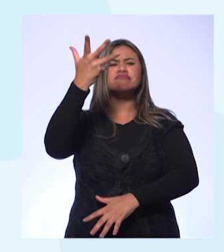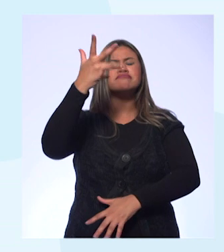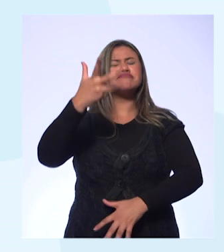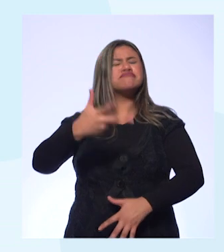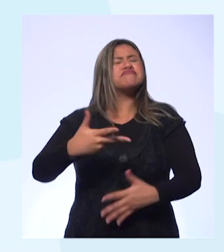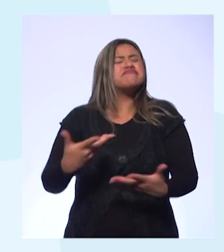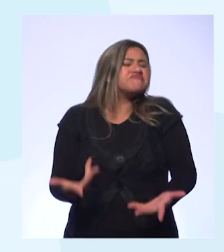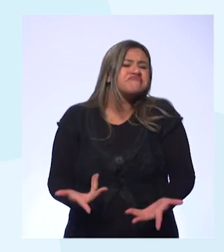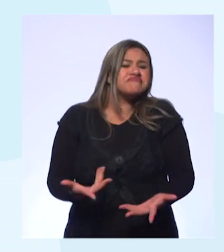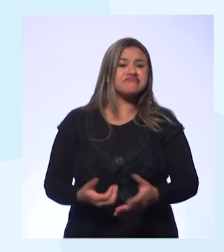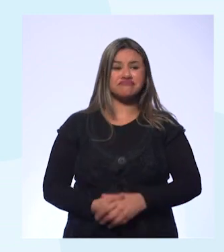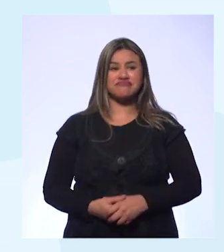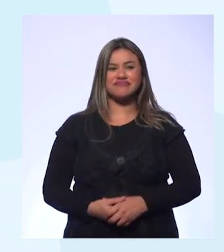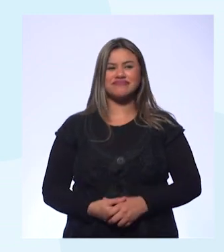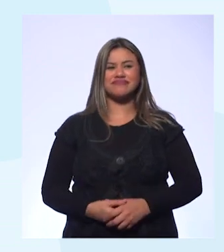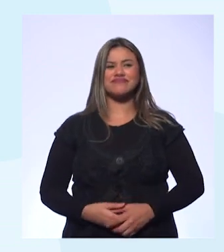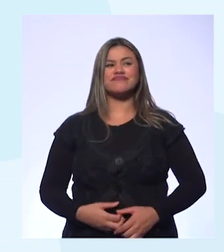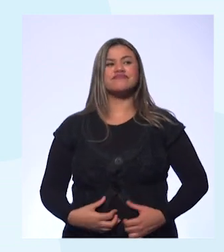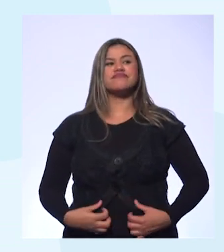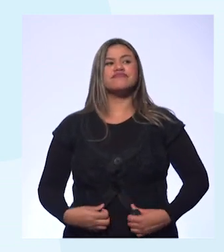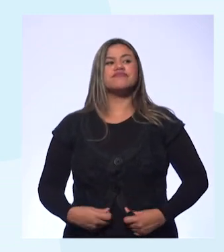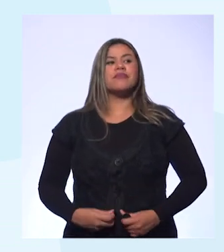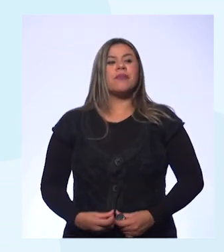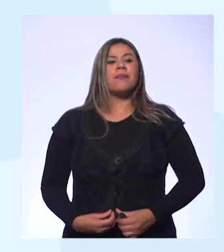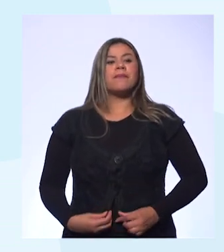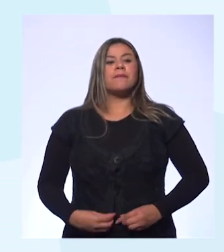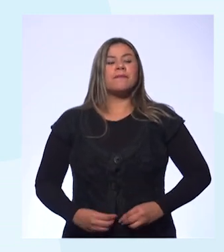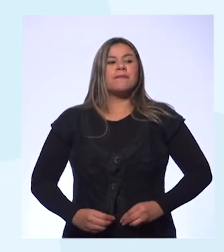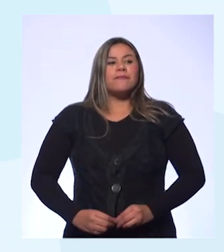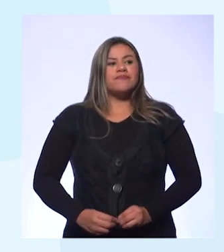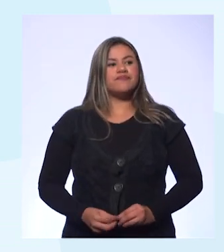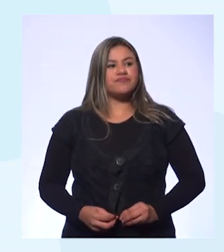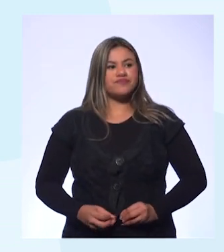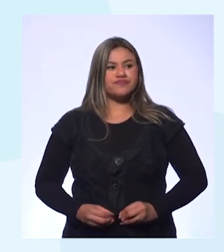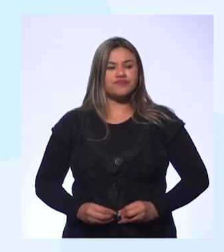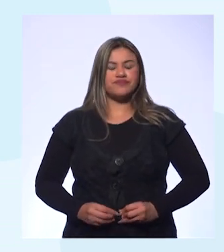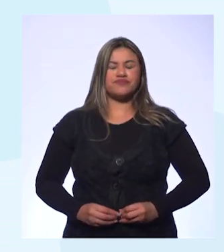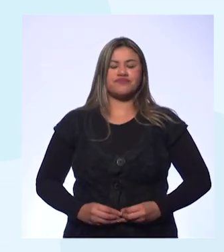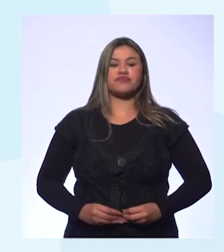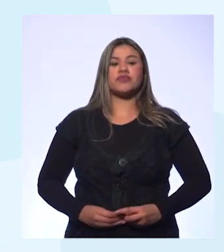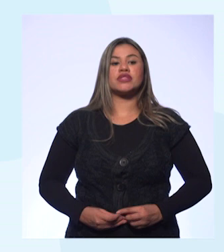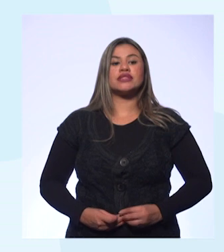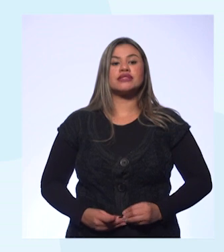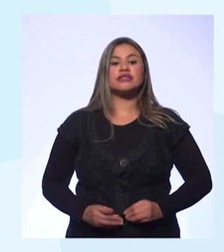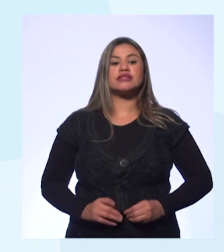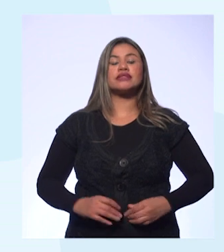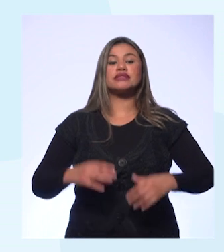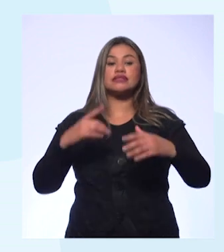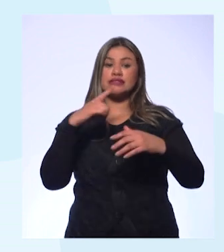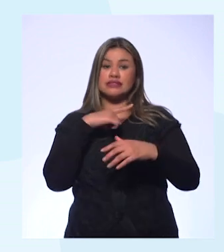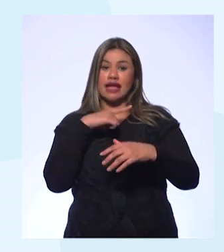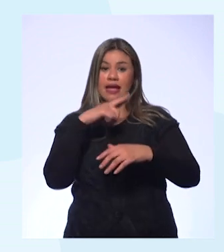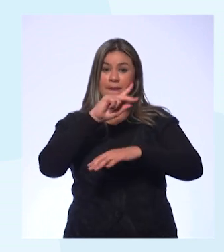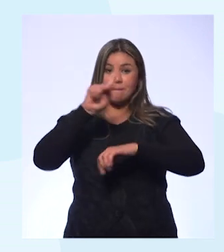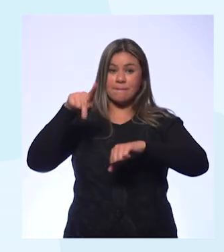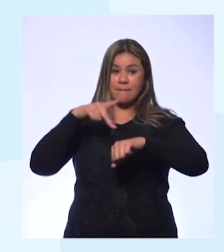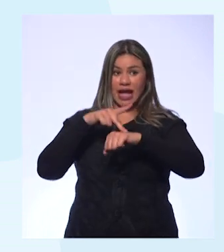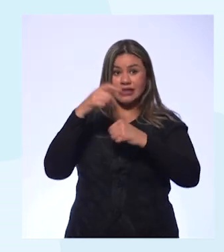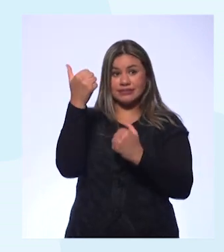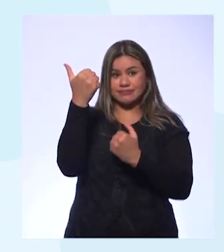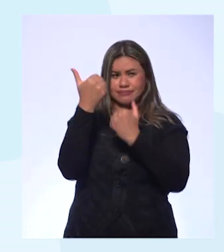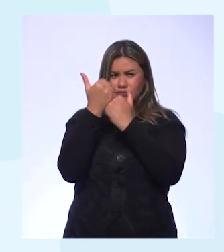aconteceu então vamos lá Olá pessoal tem um país que apoia os colorados